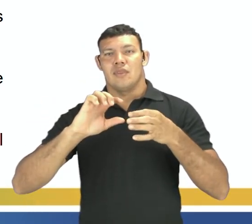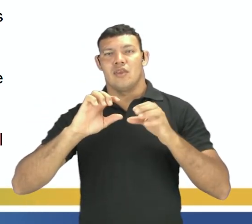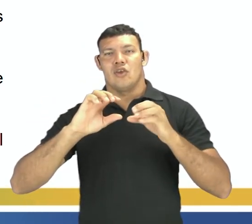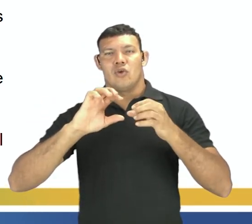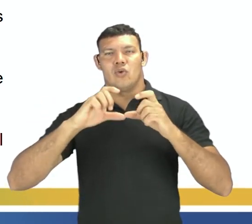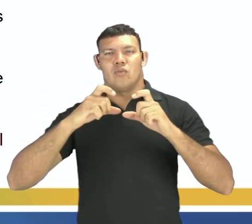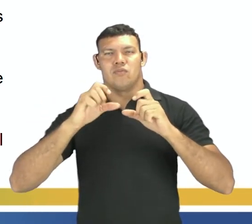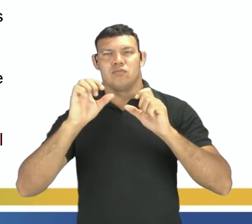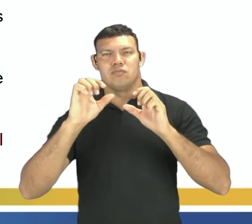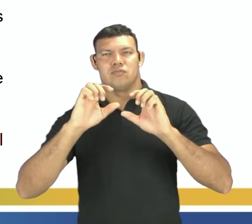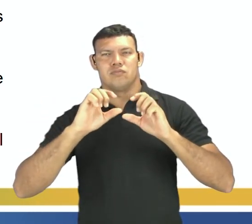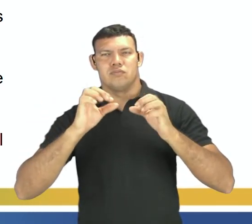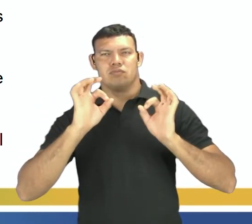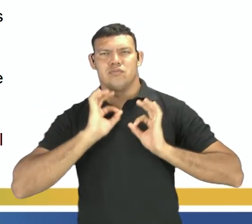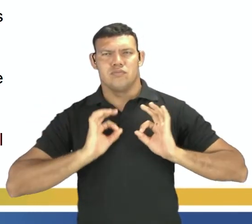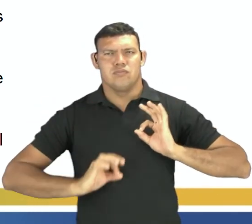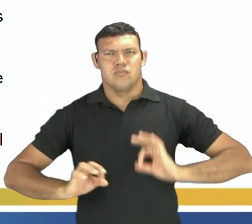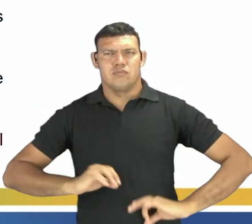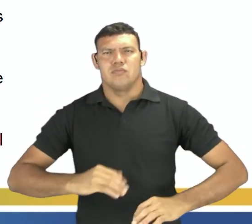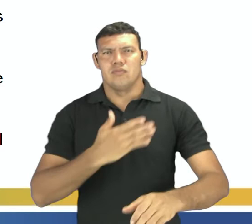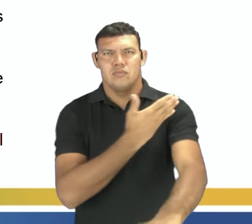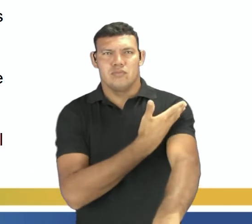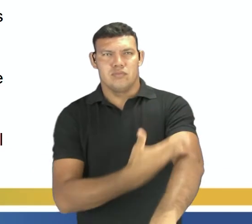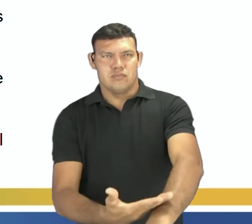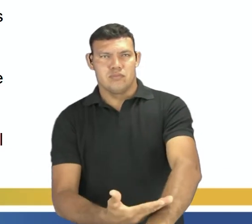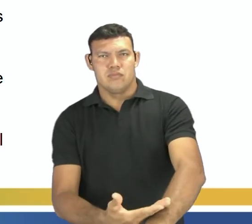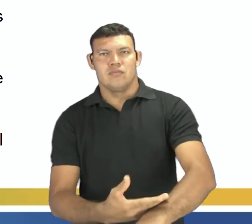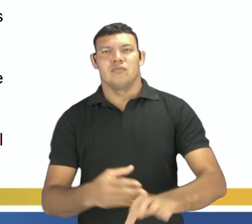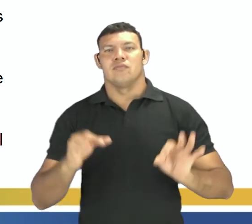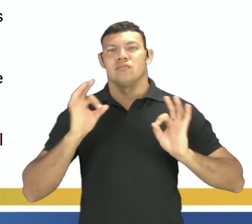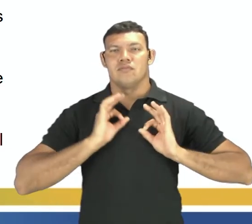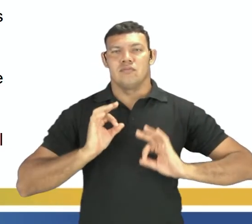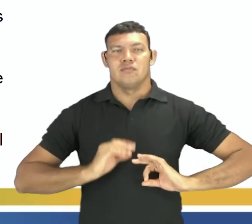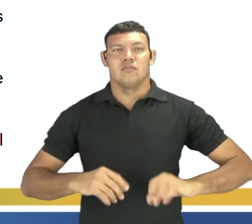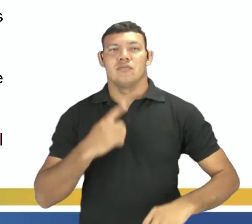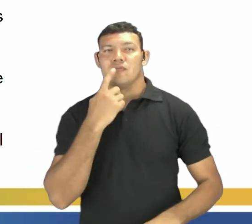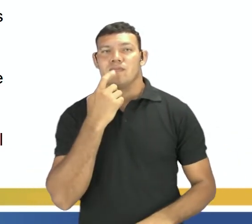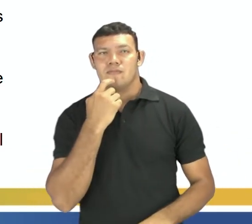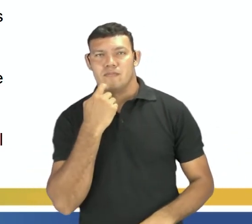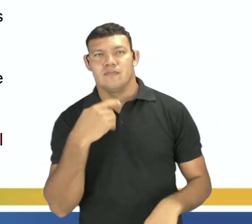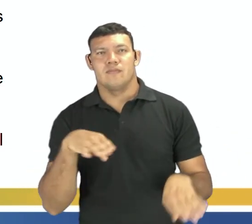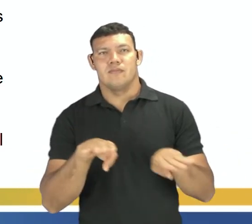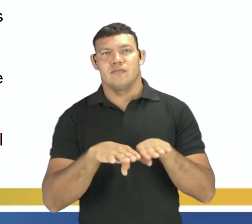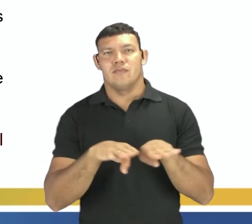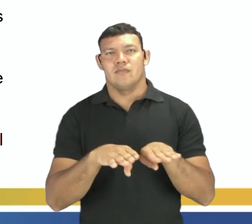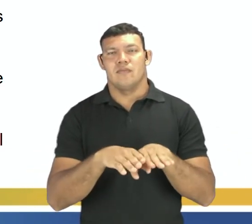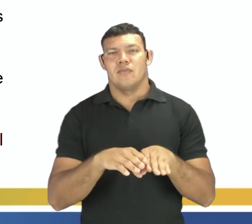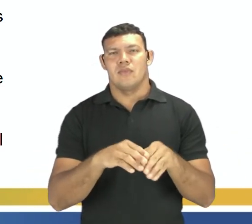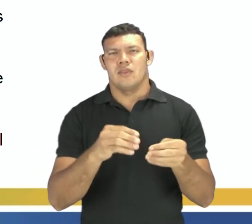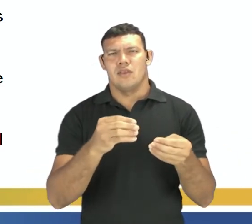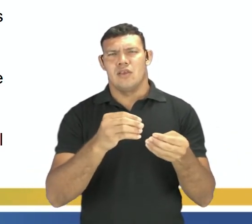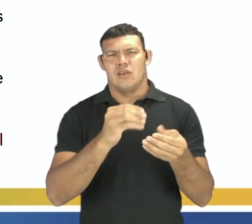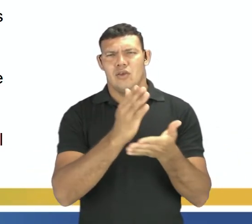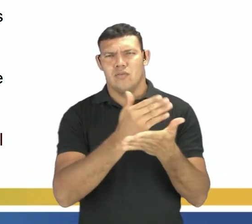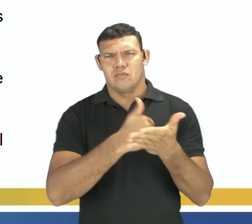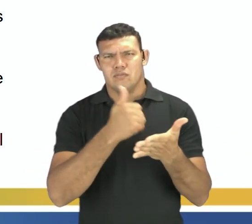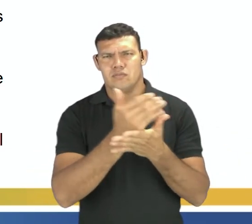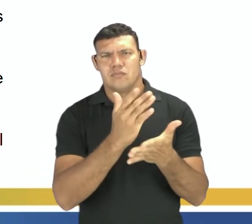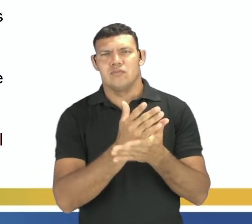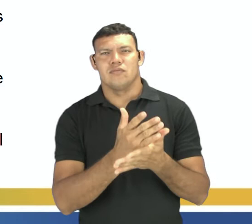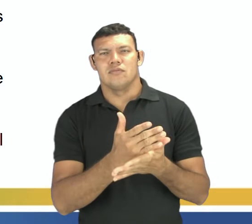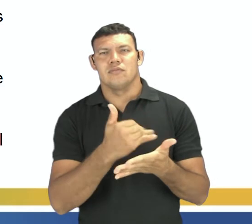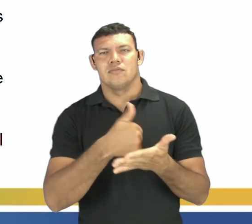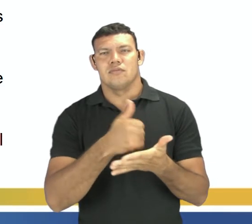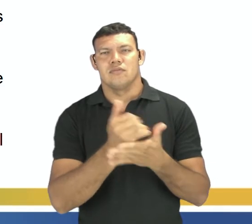leucócitos, glóbulos vermelhos e plaquetas. Próximo, o tecido conjuntivo, ele é dividido em